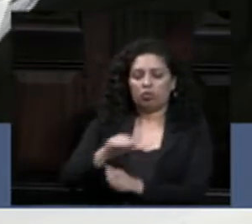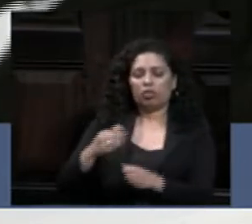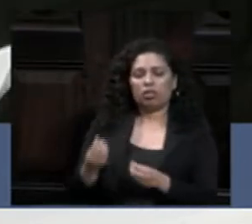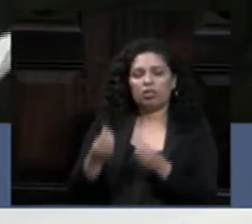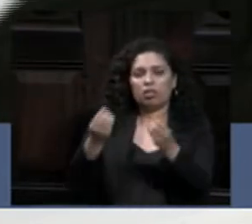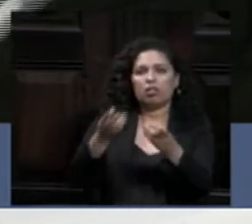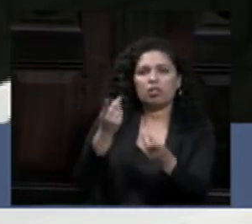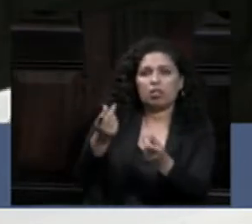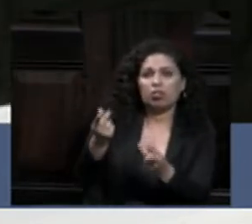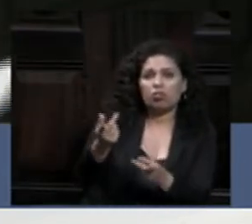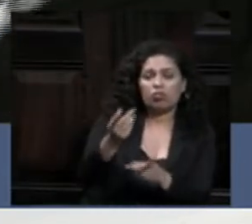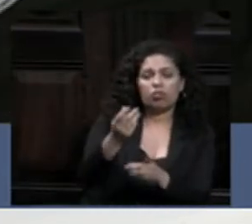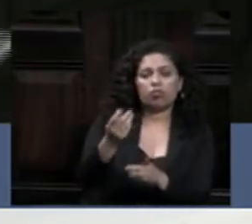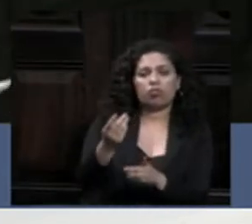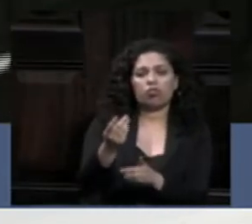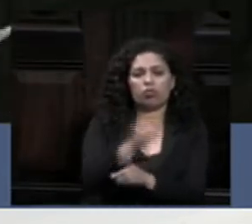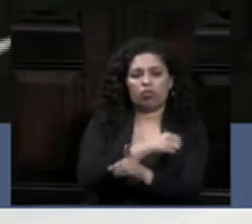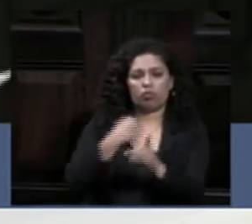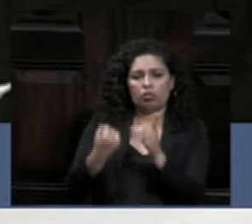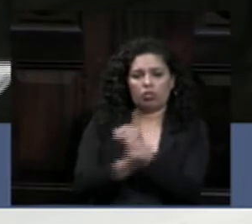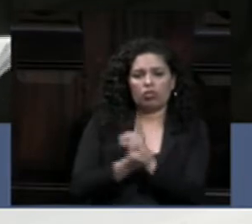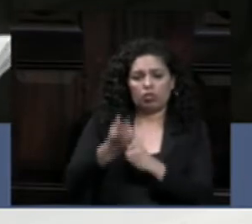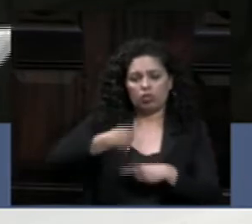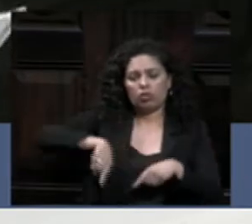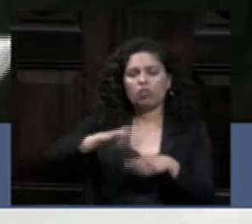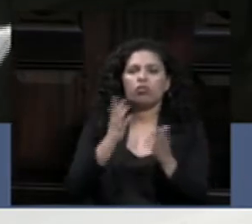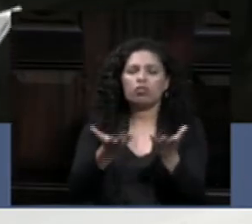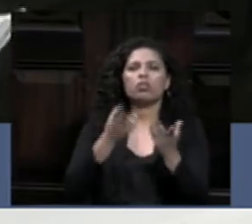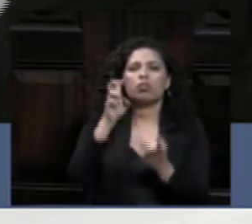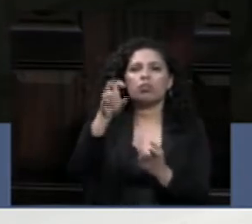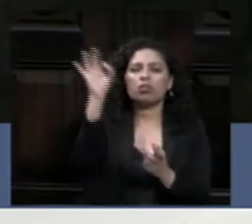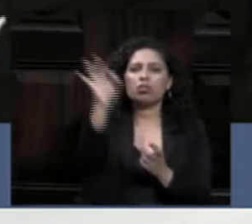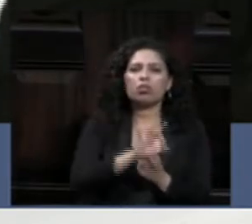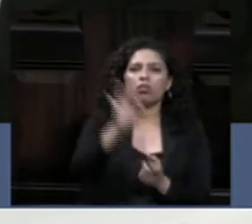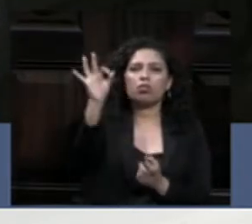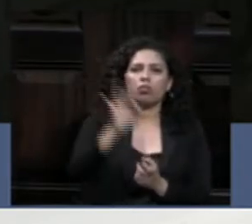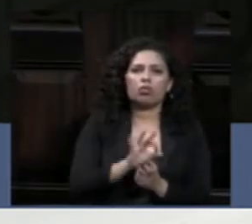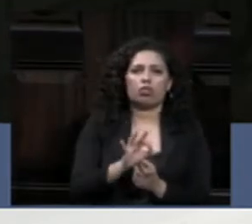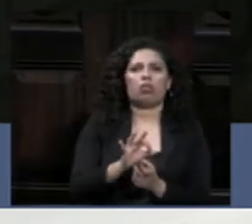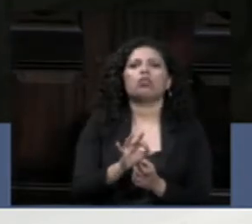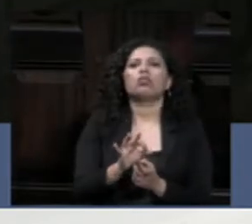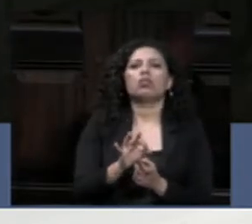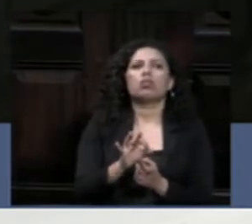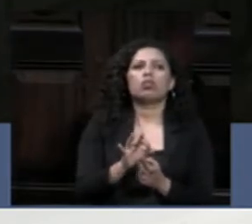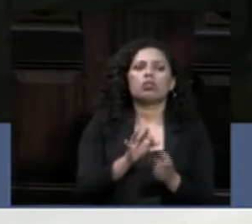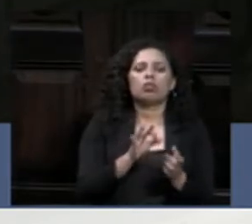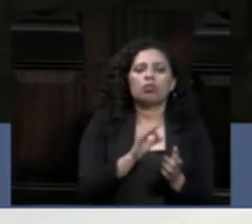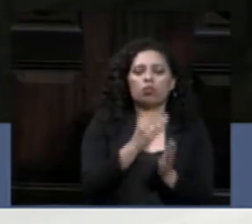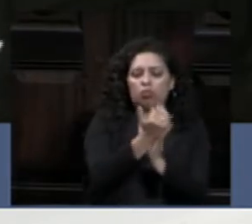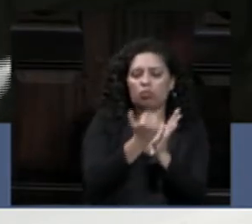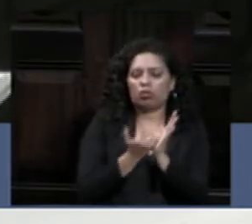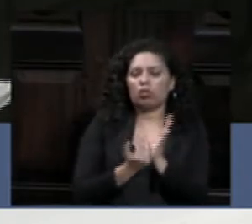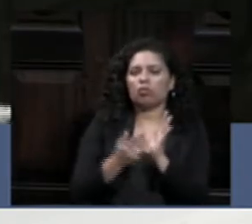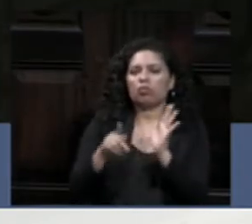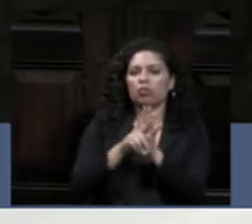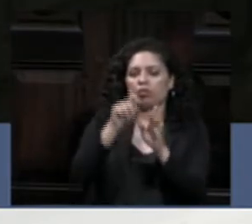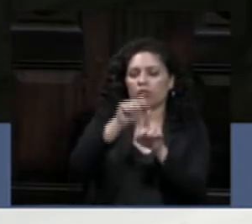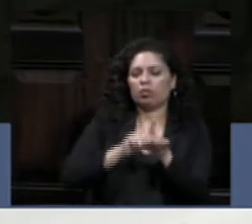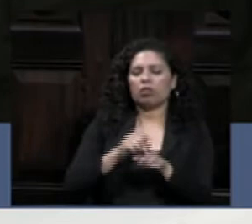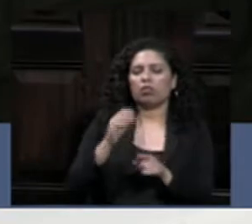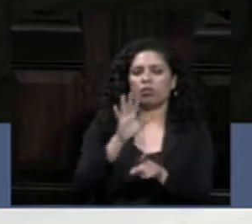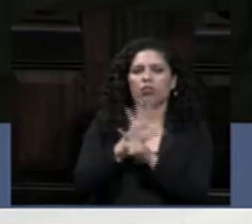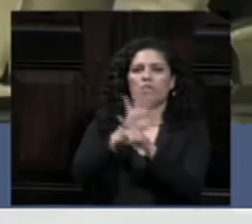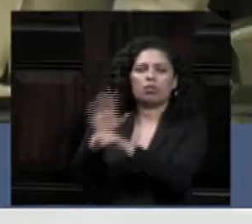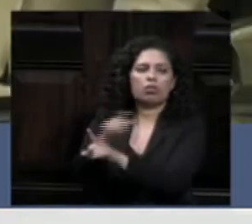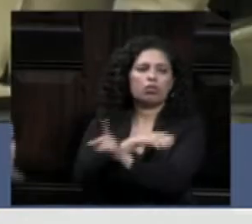Por isso defendemos pelo menos 5% da receita corrente líquida do Estado para a assistência social.